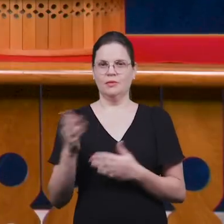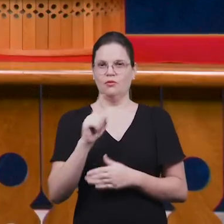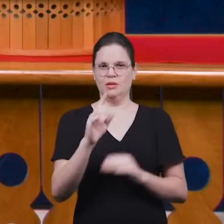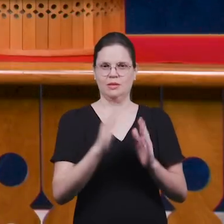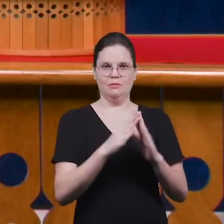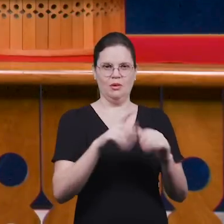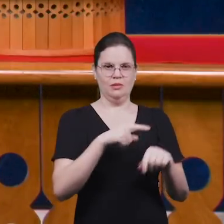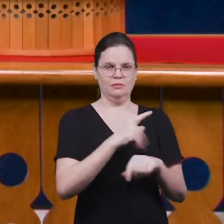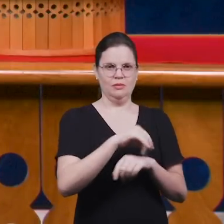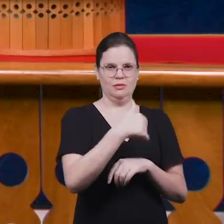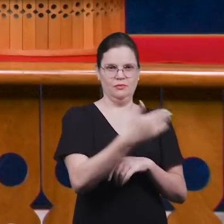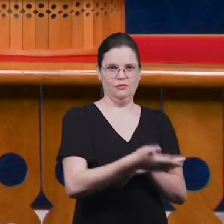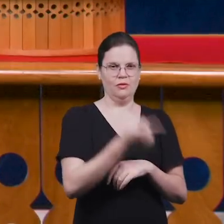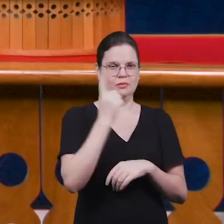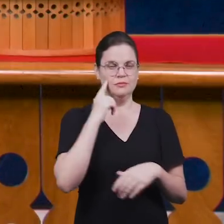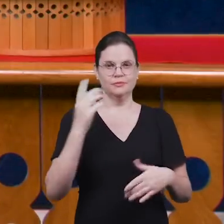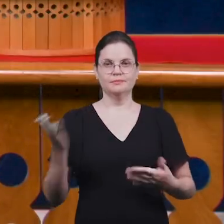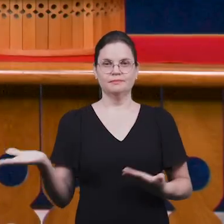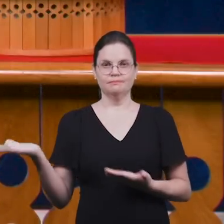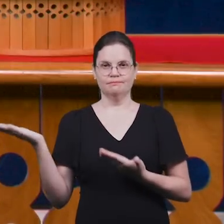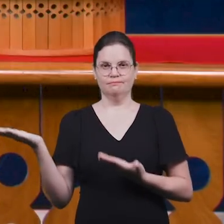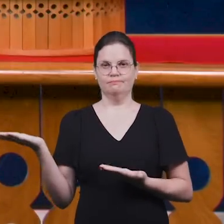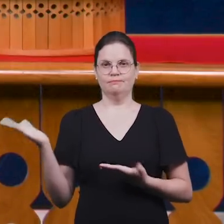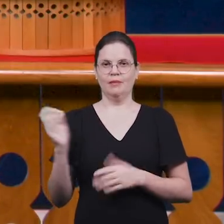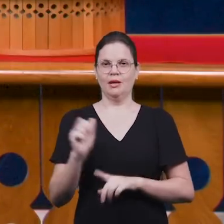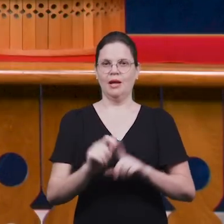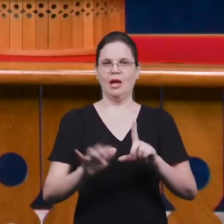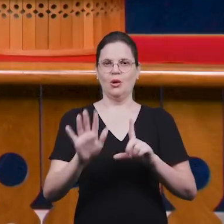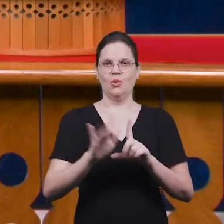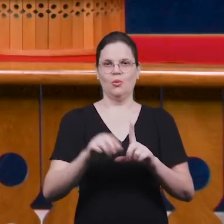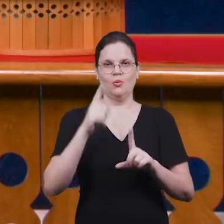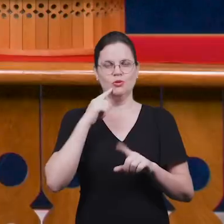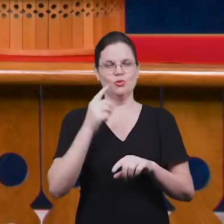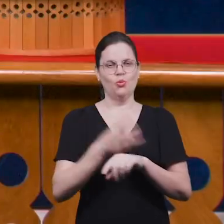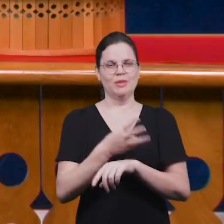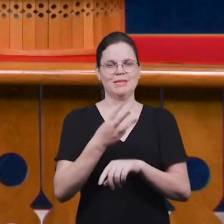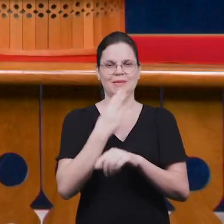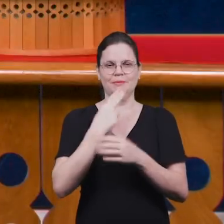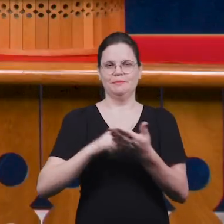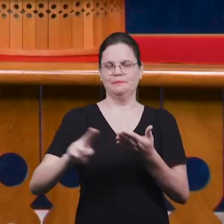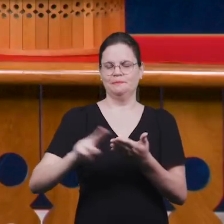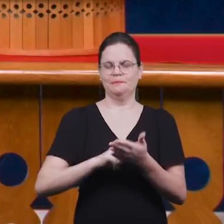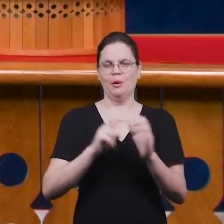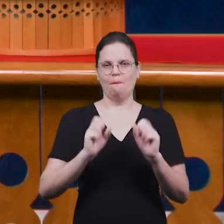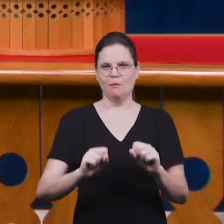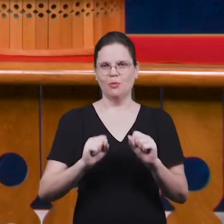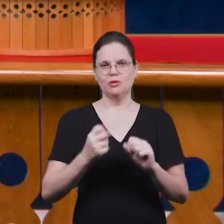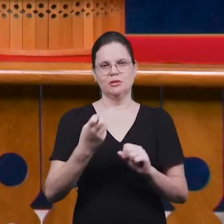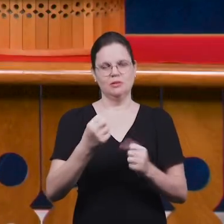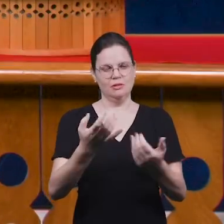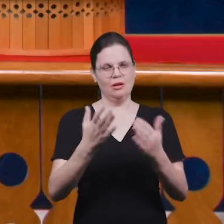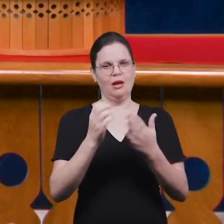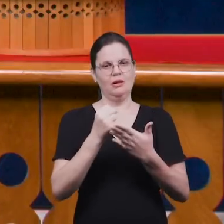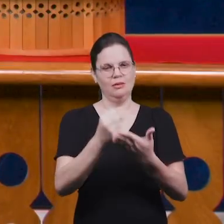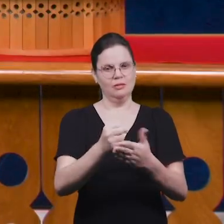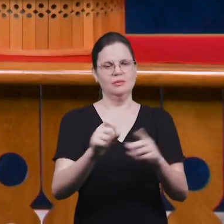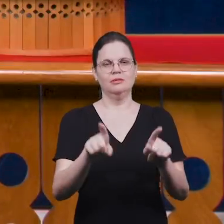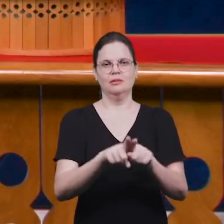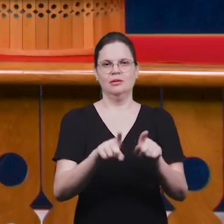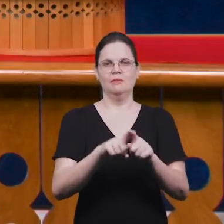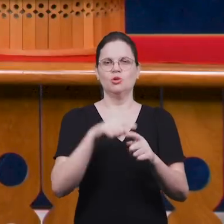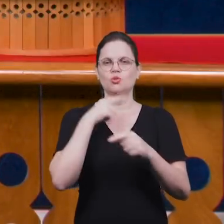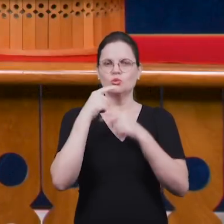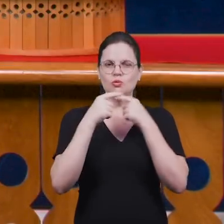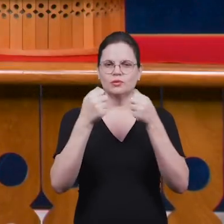agora também um outro QR Code para você que está fora do Brasil e deseja uma assistência, um atendimento,